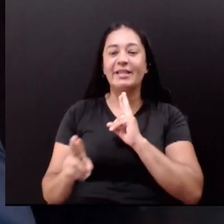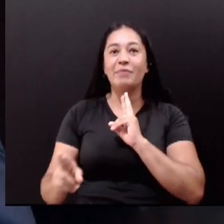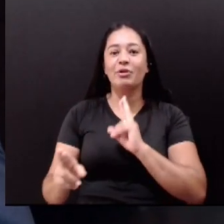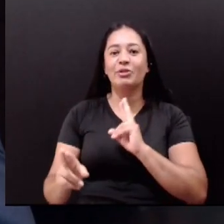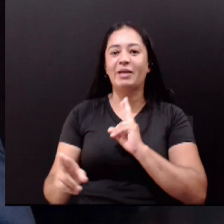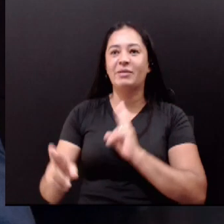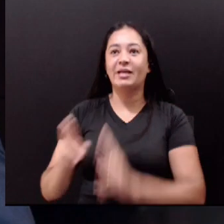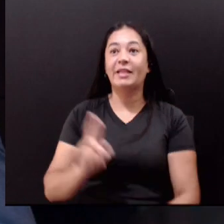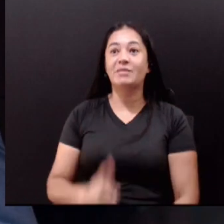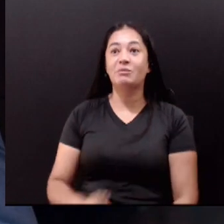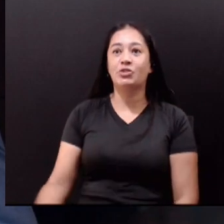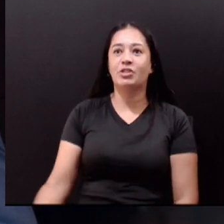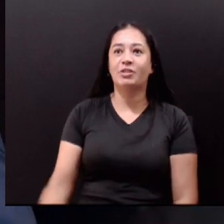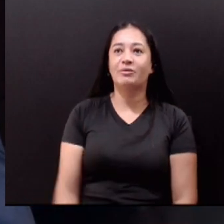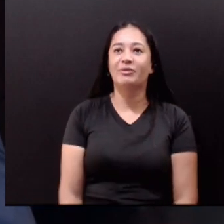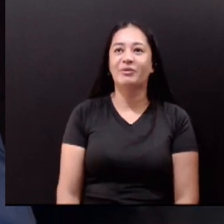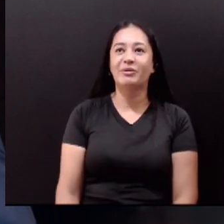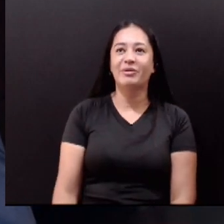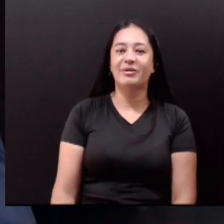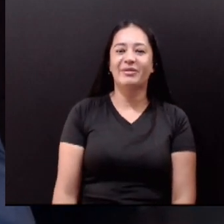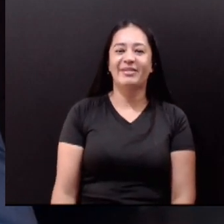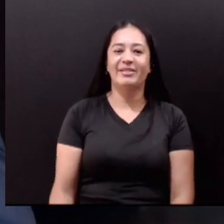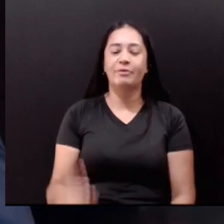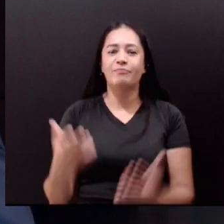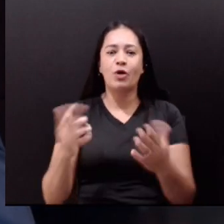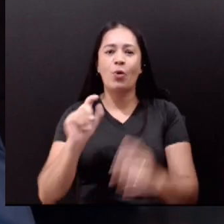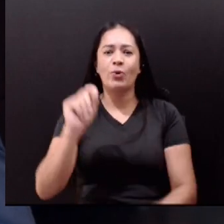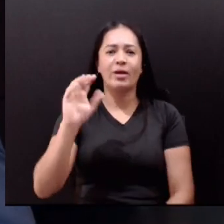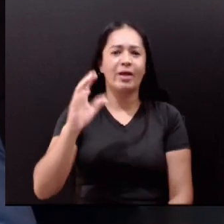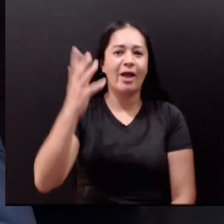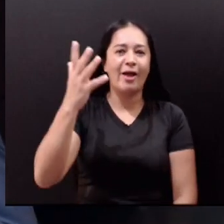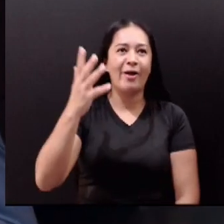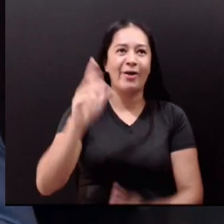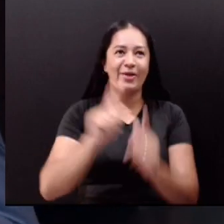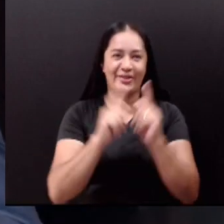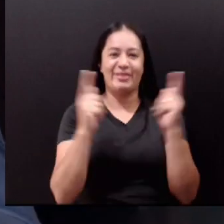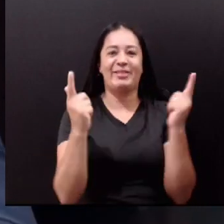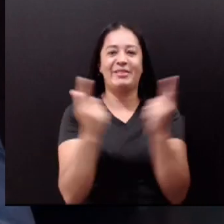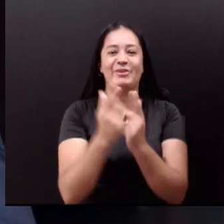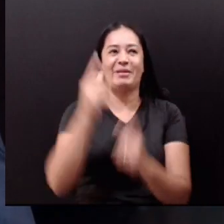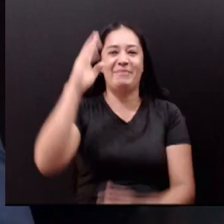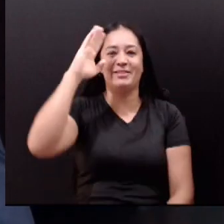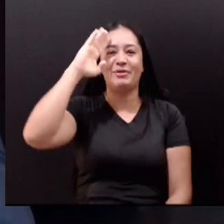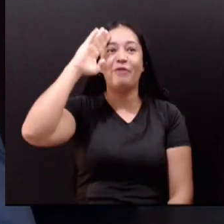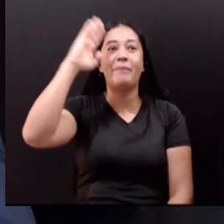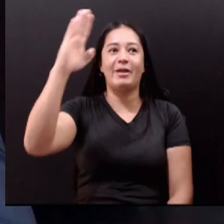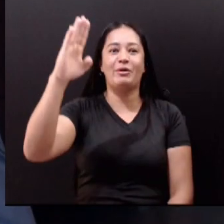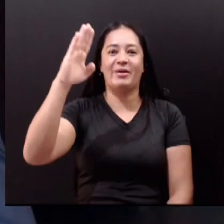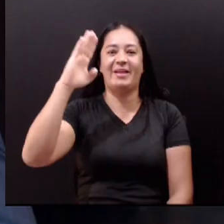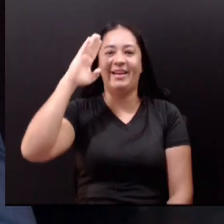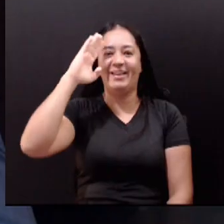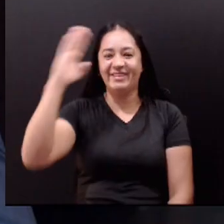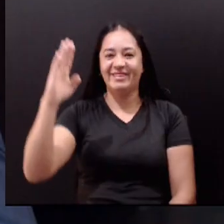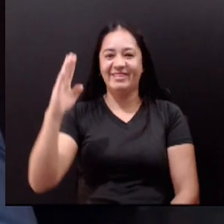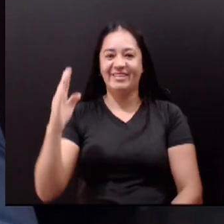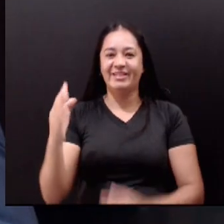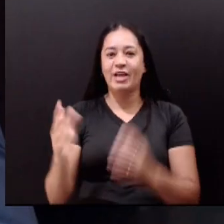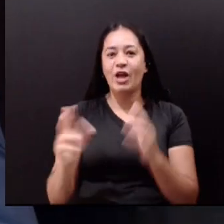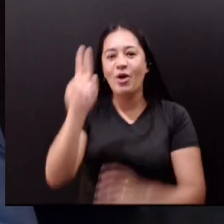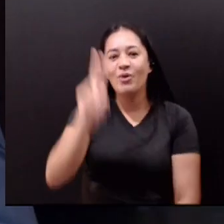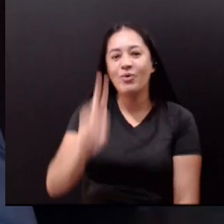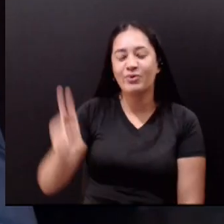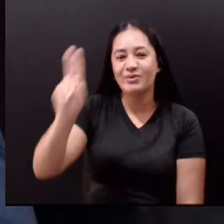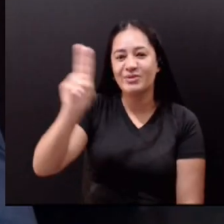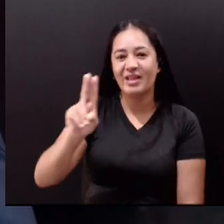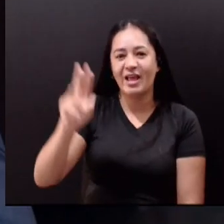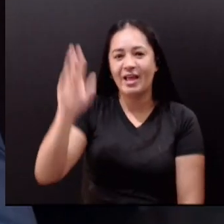muito significativo. O que que acontece nos grupos, principalmente no grupo de WhatsApp, que é o mais comum utilizado aqui no Brasil?